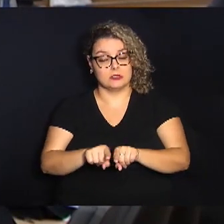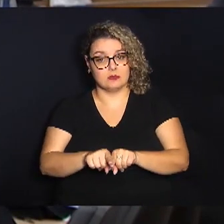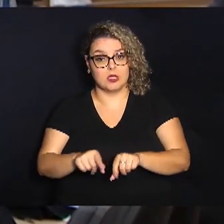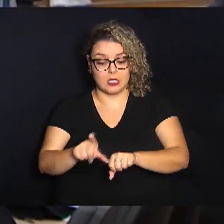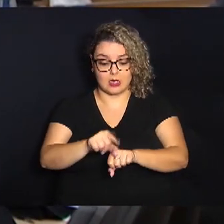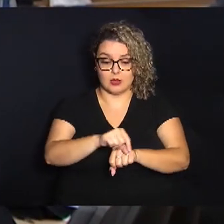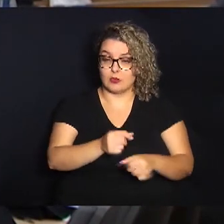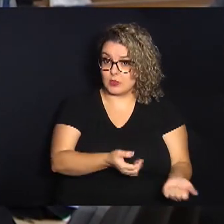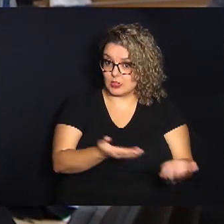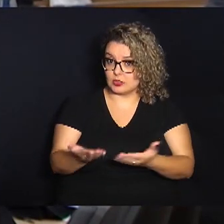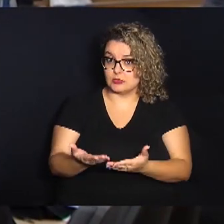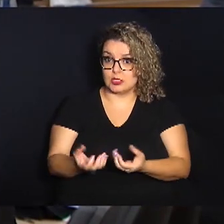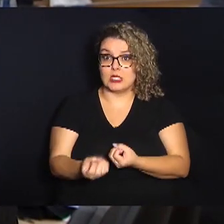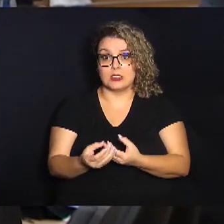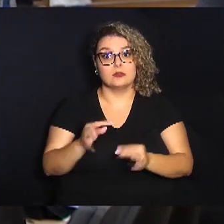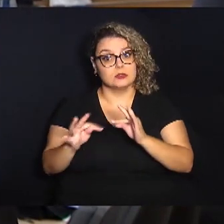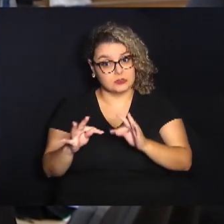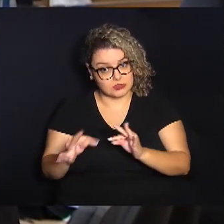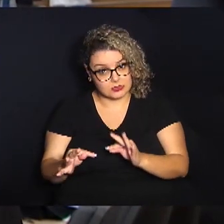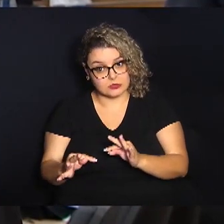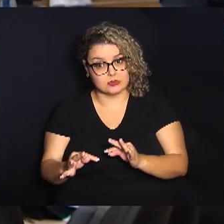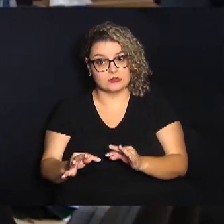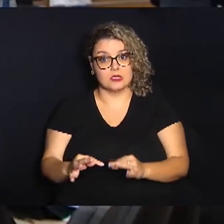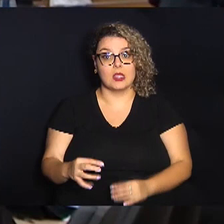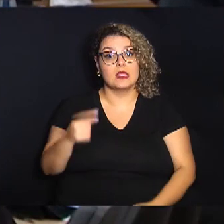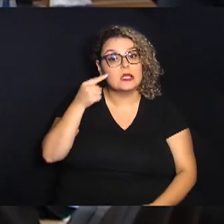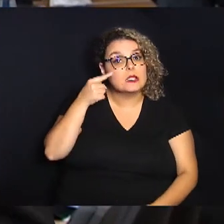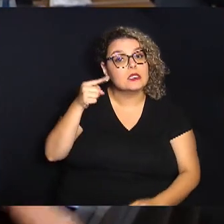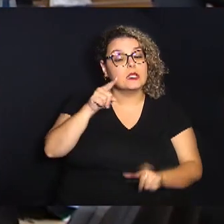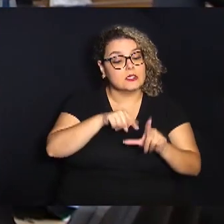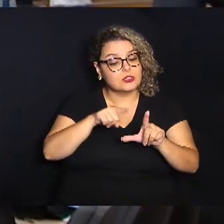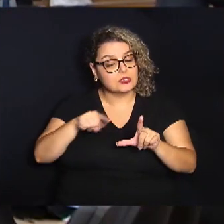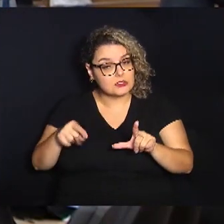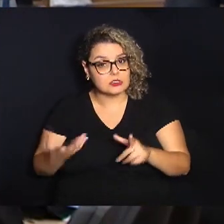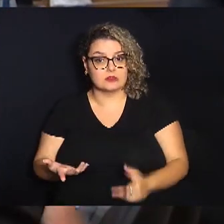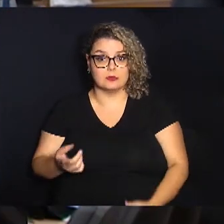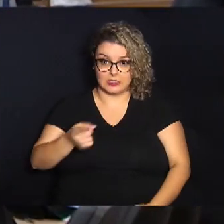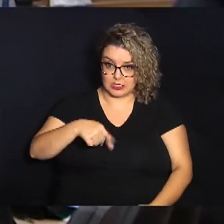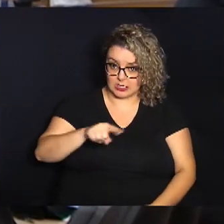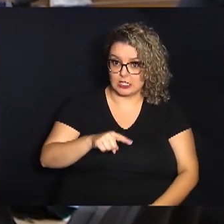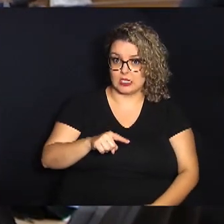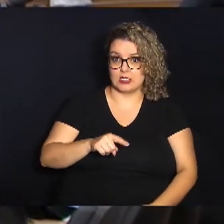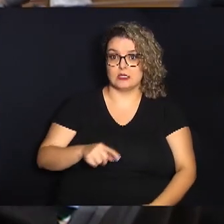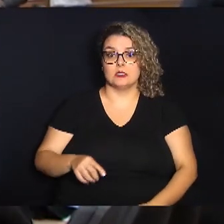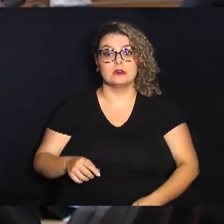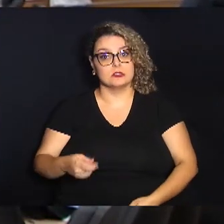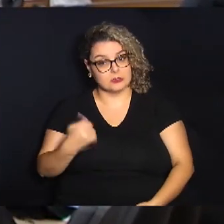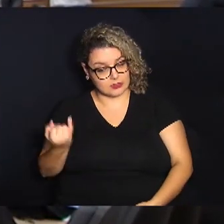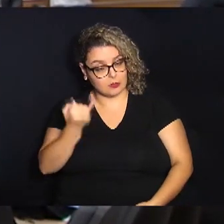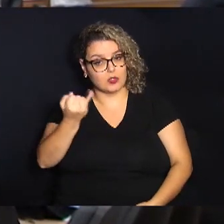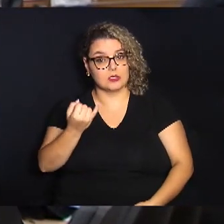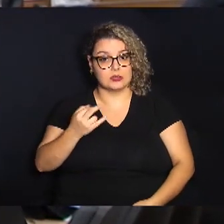argumentos, informações técnicas, previsões estatísticas, para que eles possam estar municiados e ter o